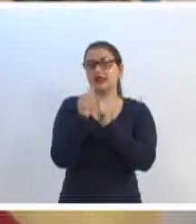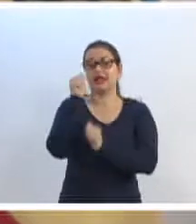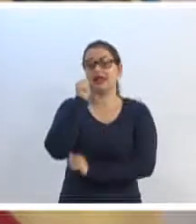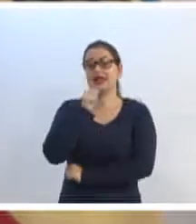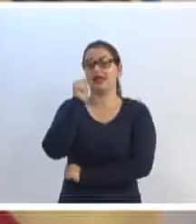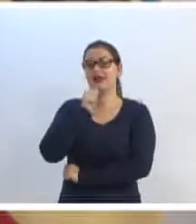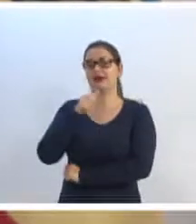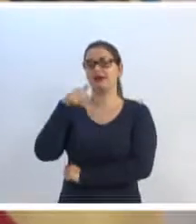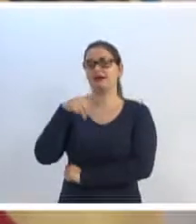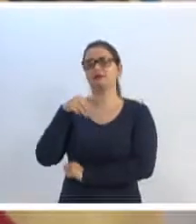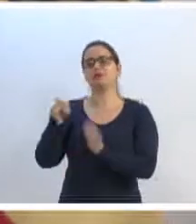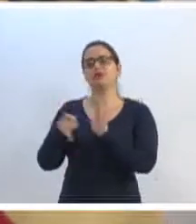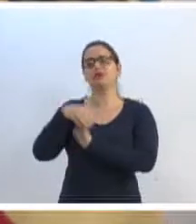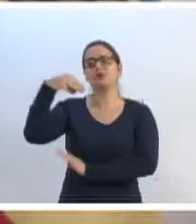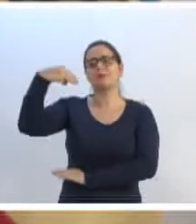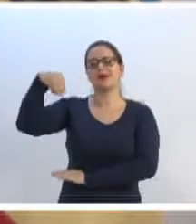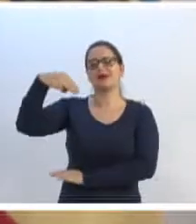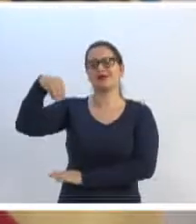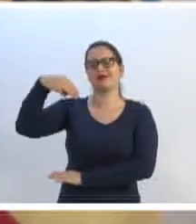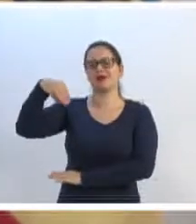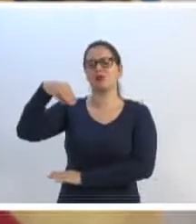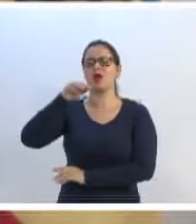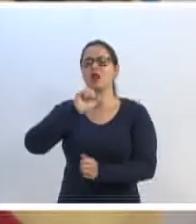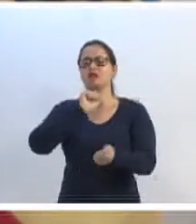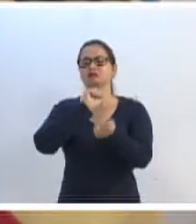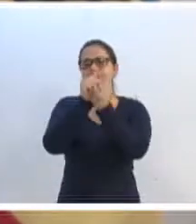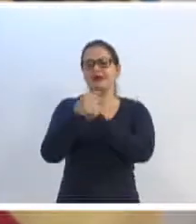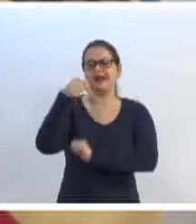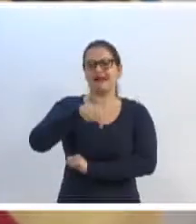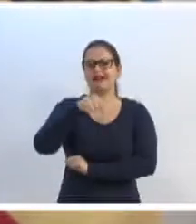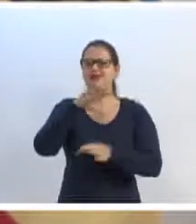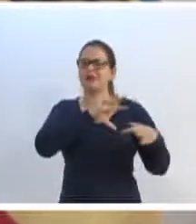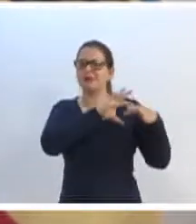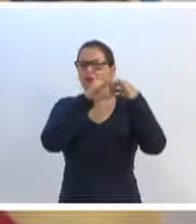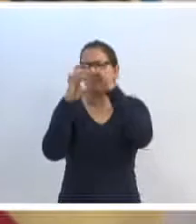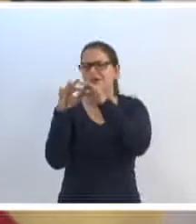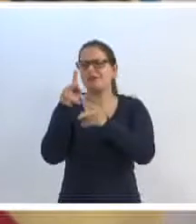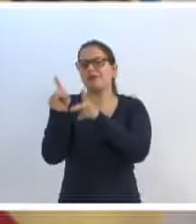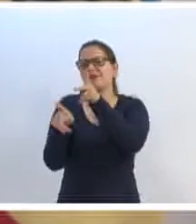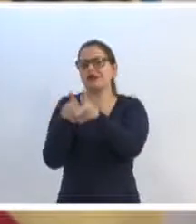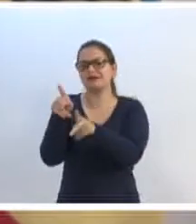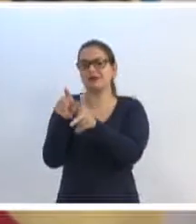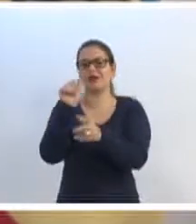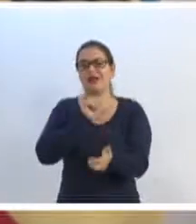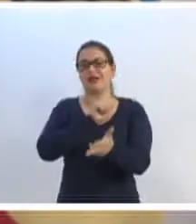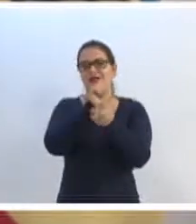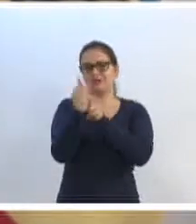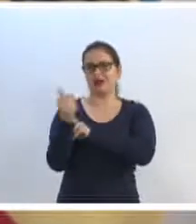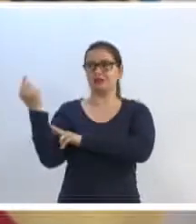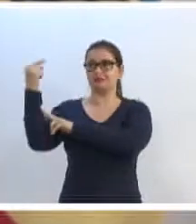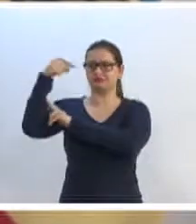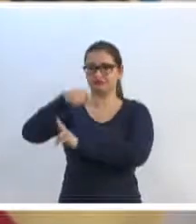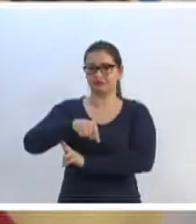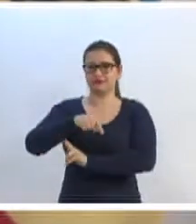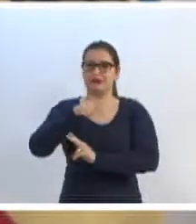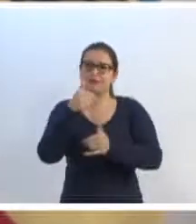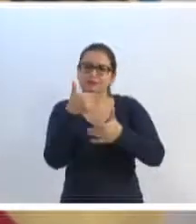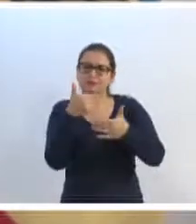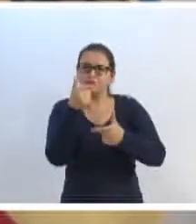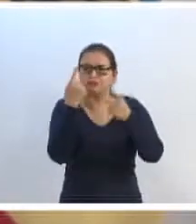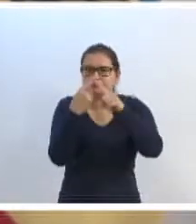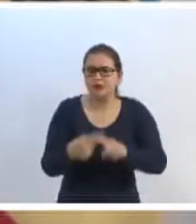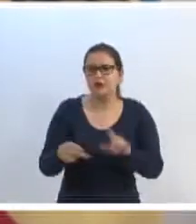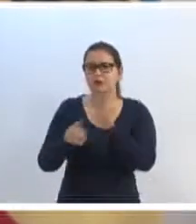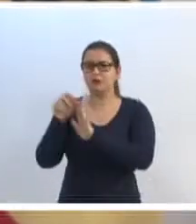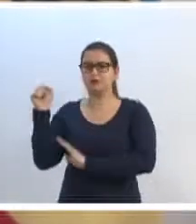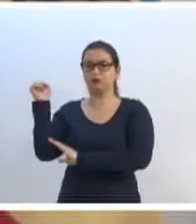jogadora maranhense Gilvana Mendes Nogueira estava jogando aqui, até para contextualizar para a população, então a atleta veio participar de um jogo de handebol